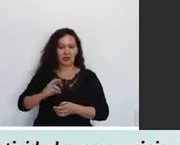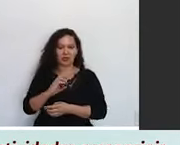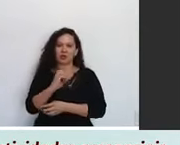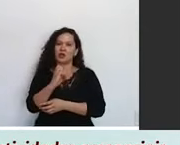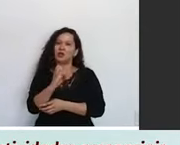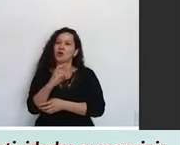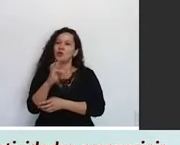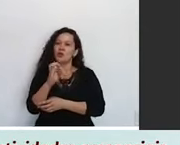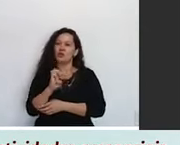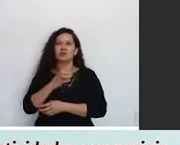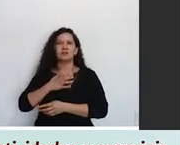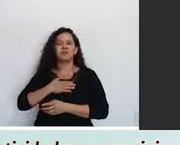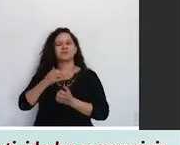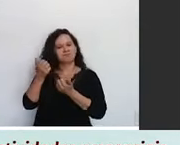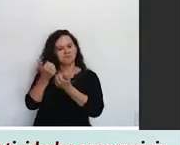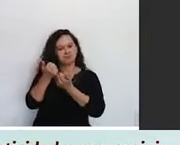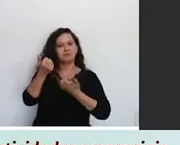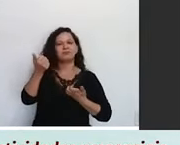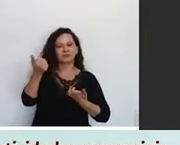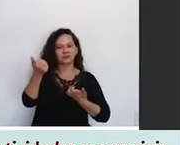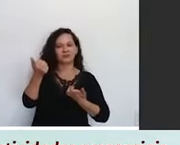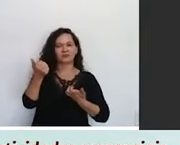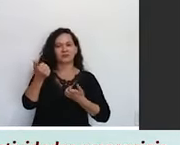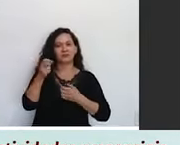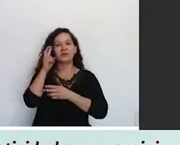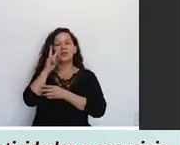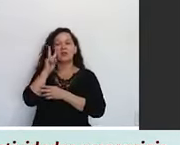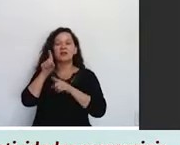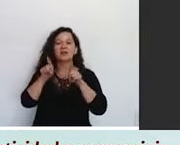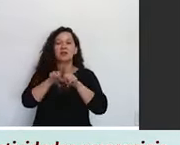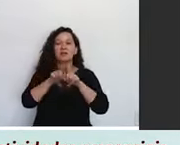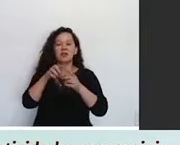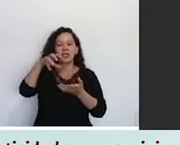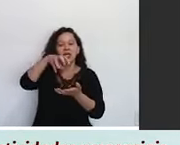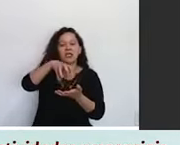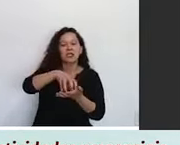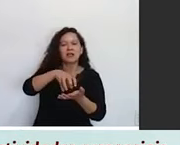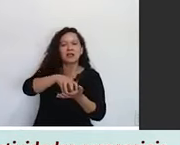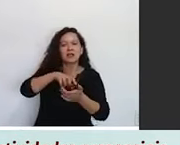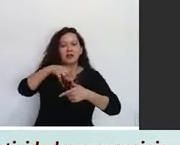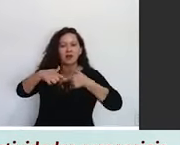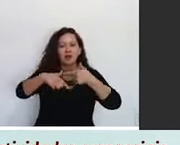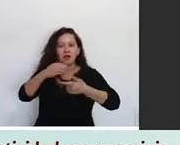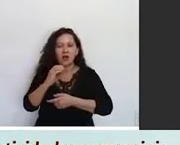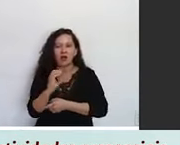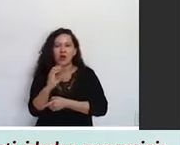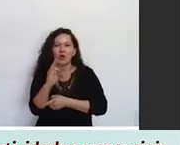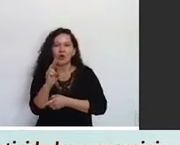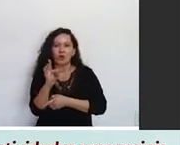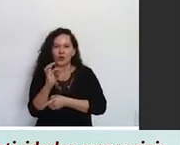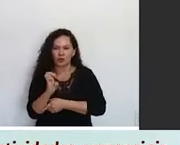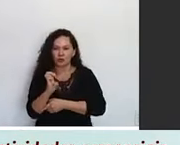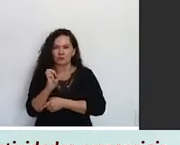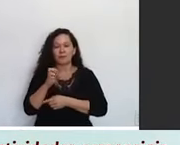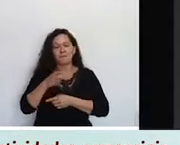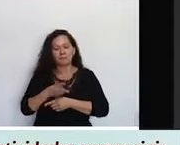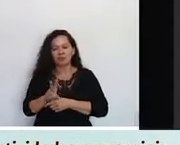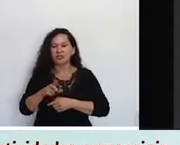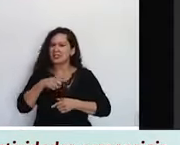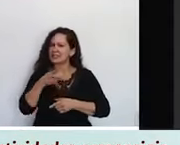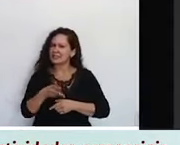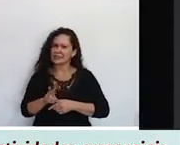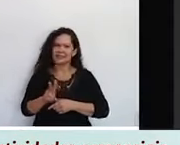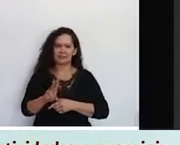a vice, lembrando que a Central Única dos Trabalhadores é e continuará sendo, se depender de